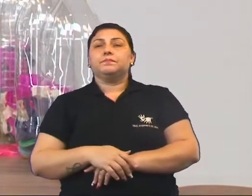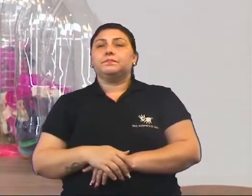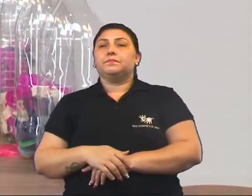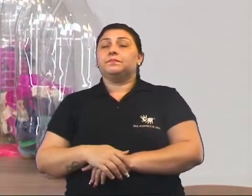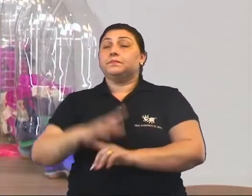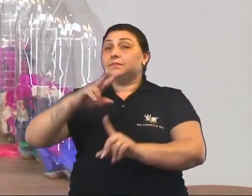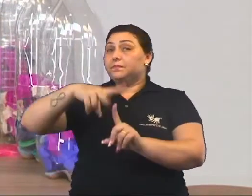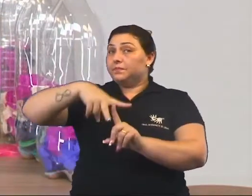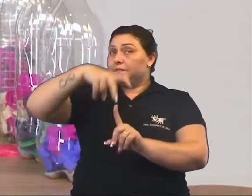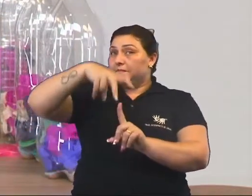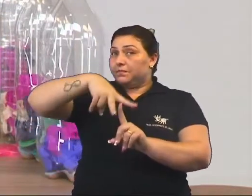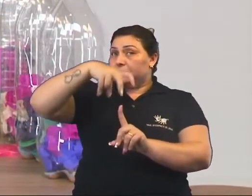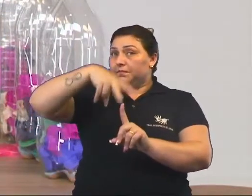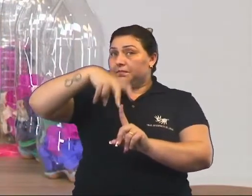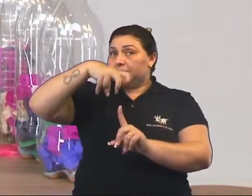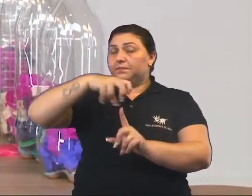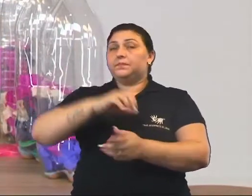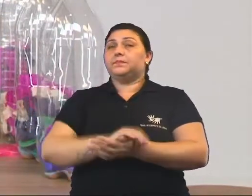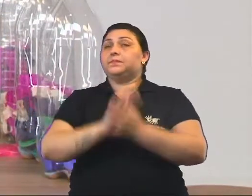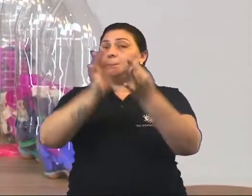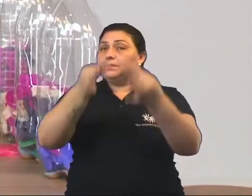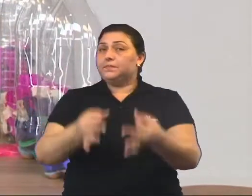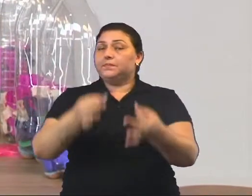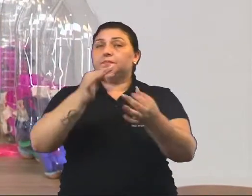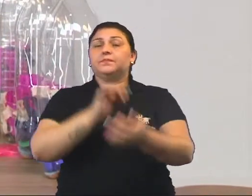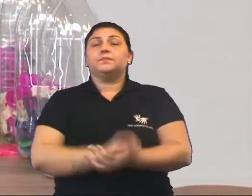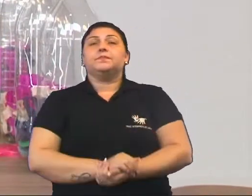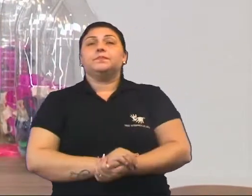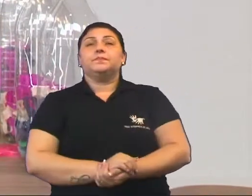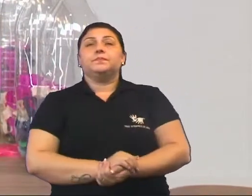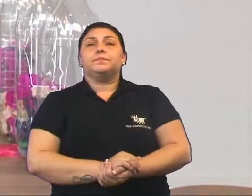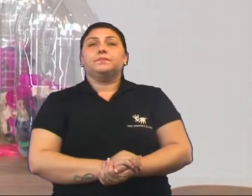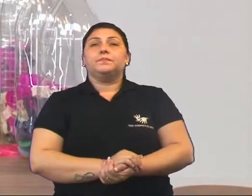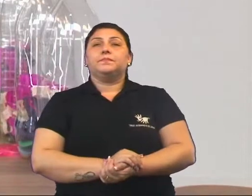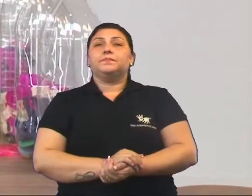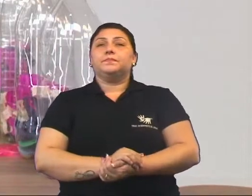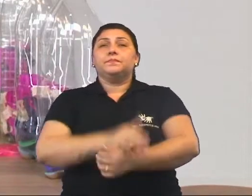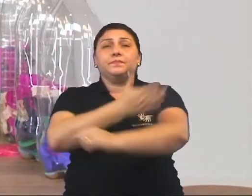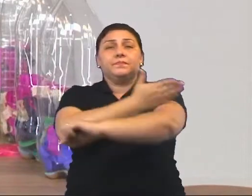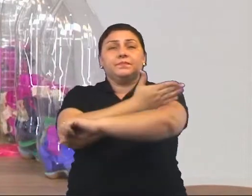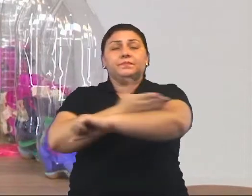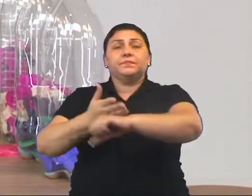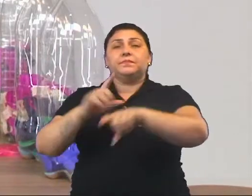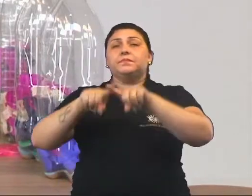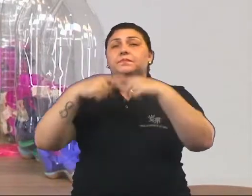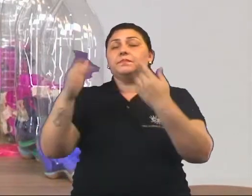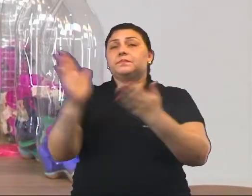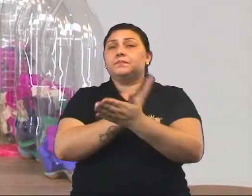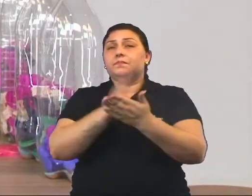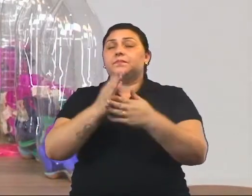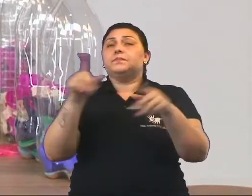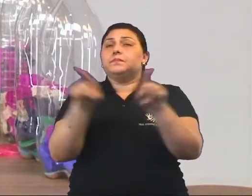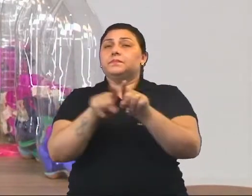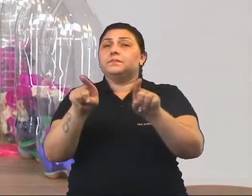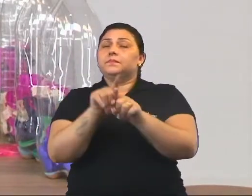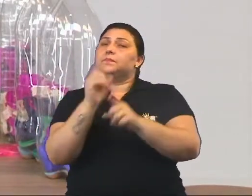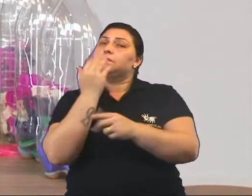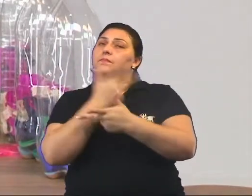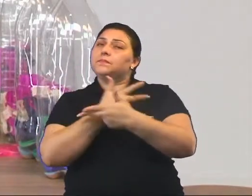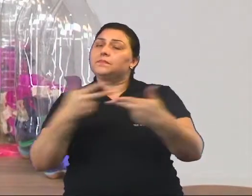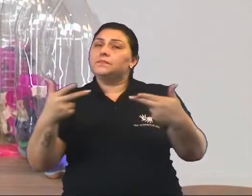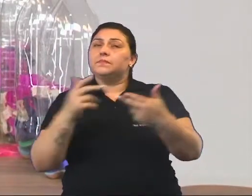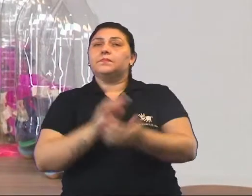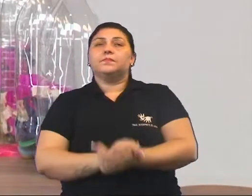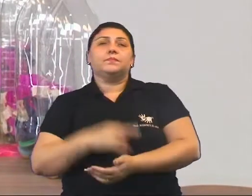garrafa de refrigerante, certo? Garrafinha transparente, mas algumas também são coloridas. Tem